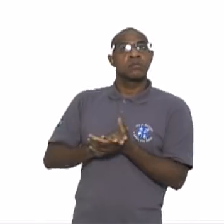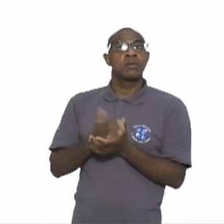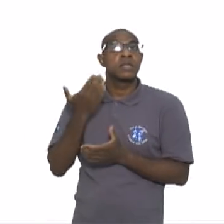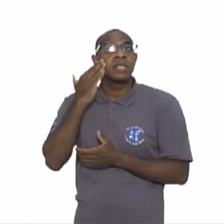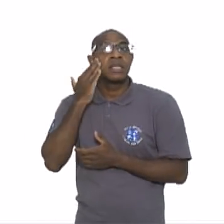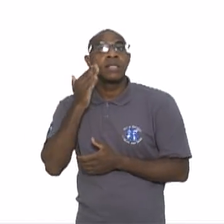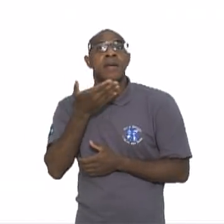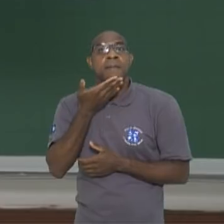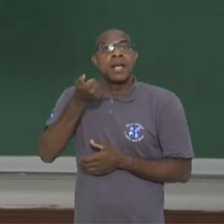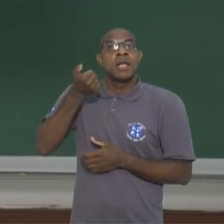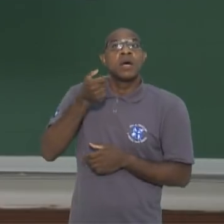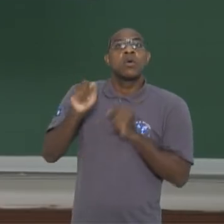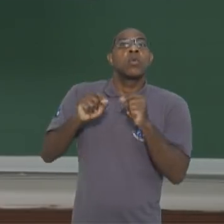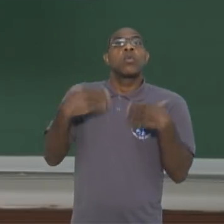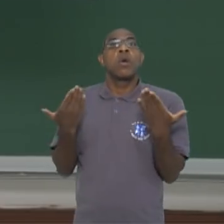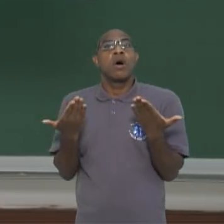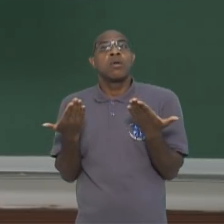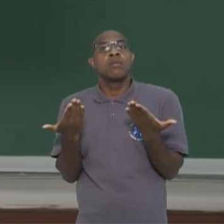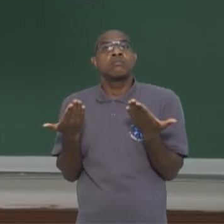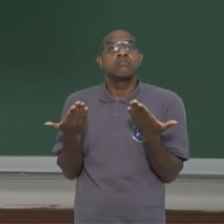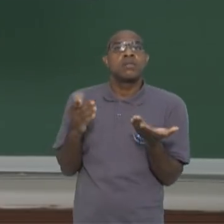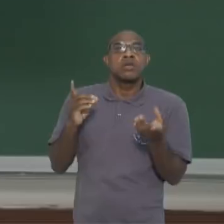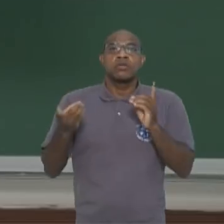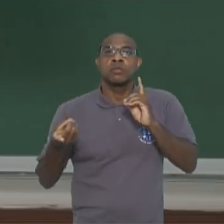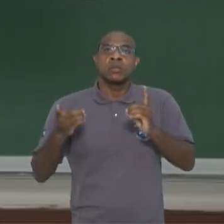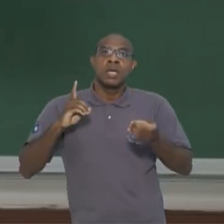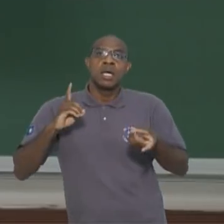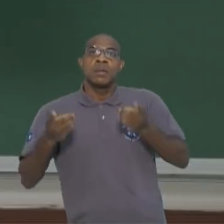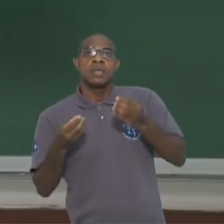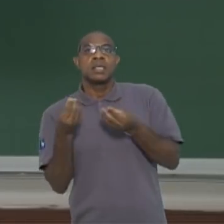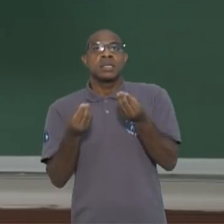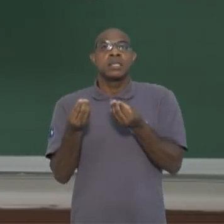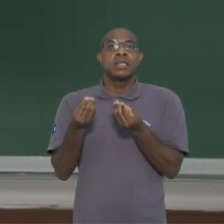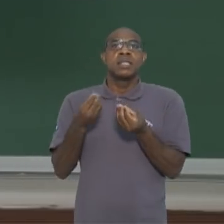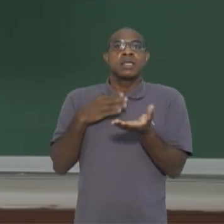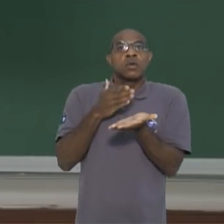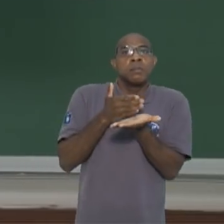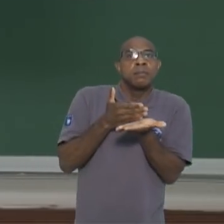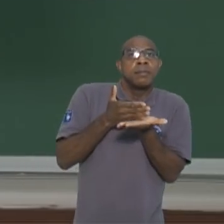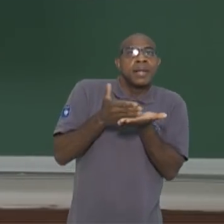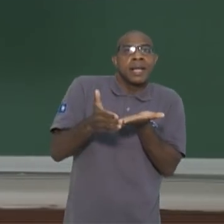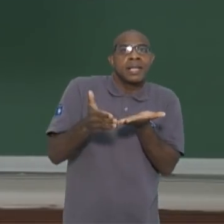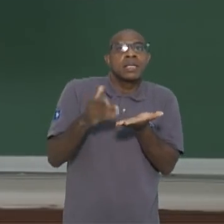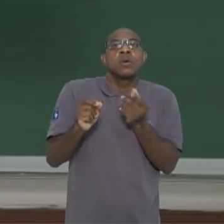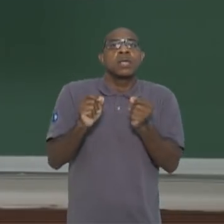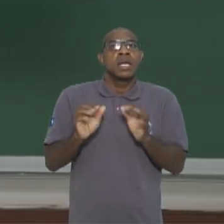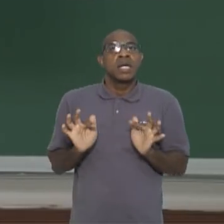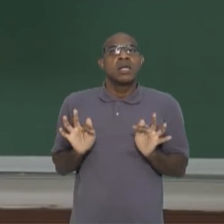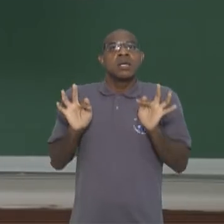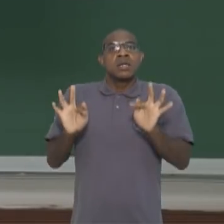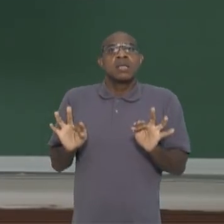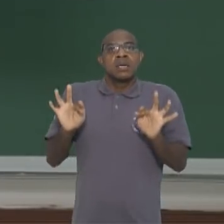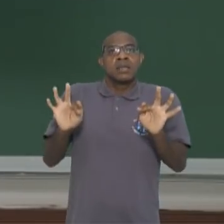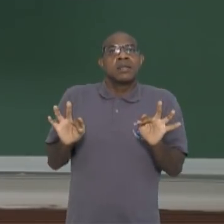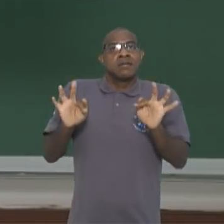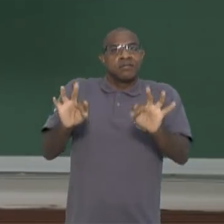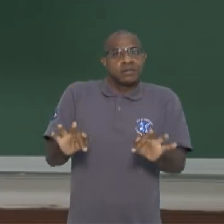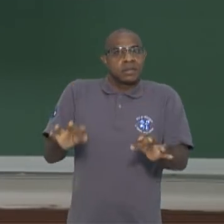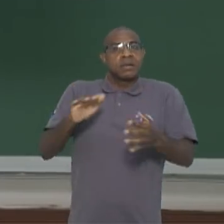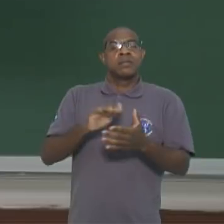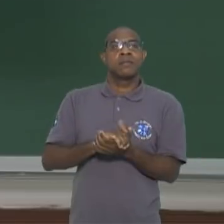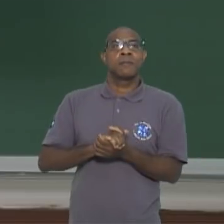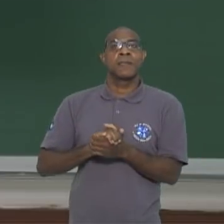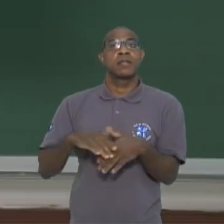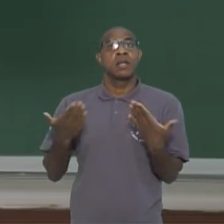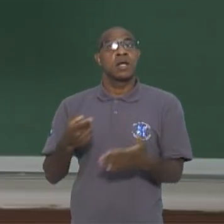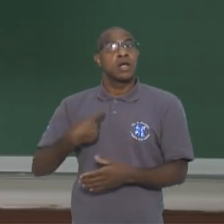melhor qual é a dinâmica que ocorre no período feudal. A Idade Média ela vai do século V ao século XV.